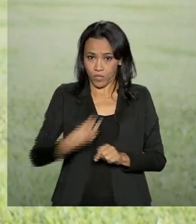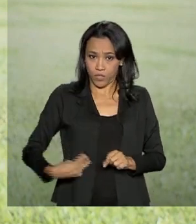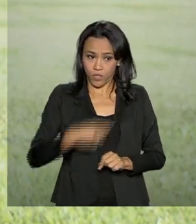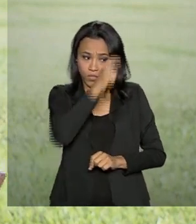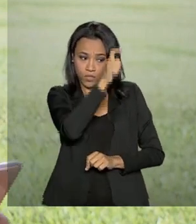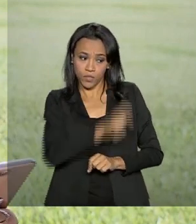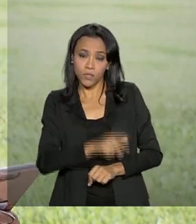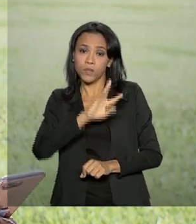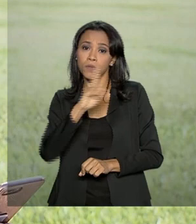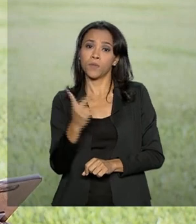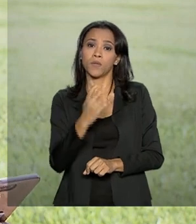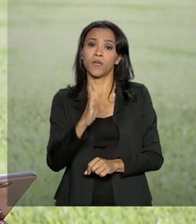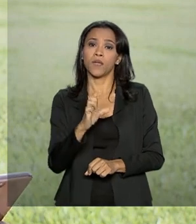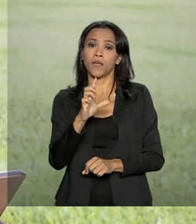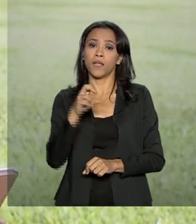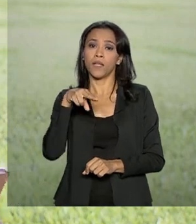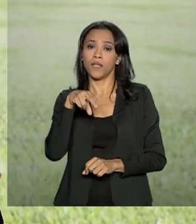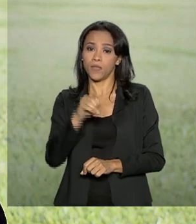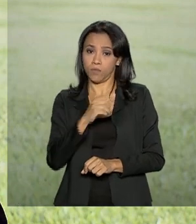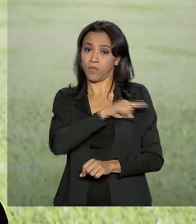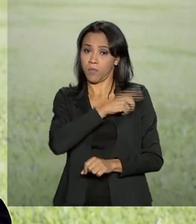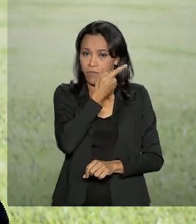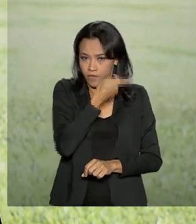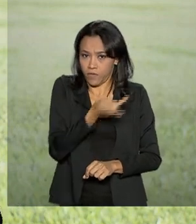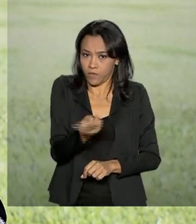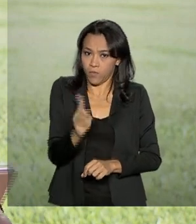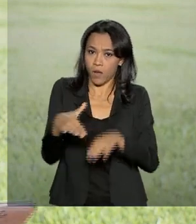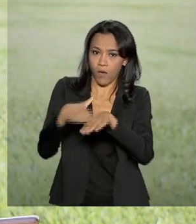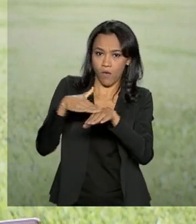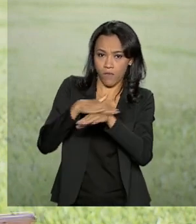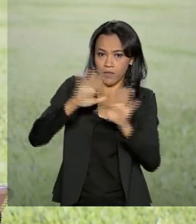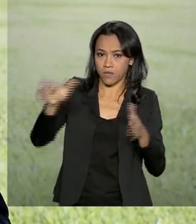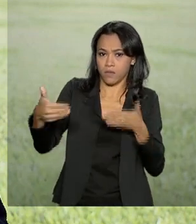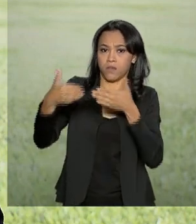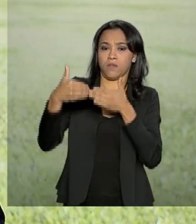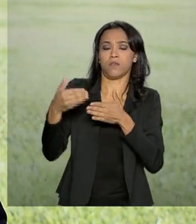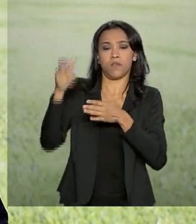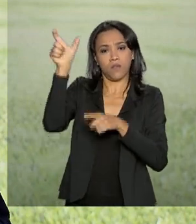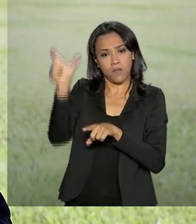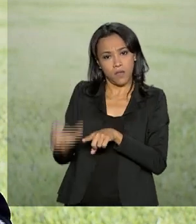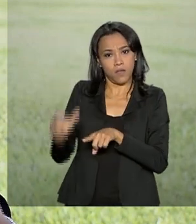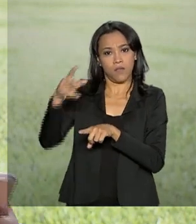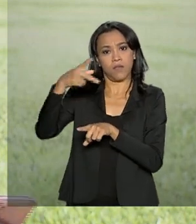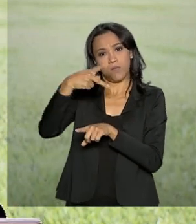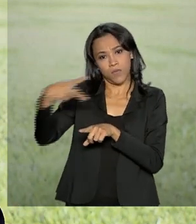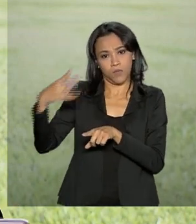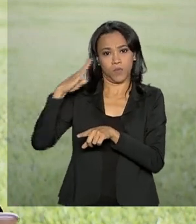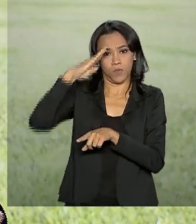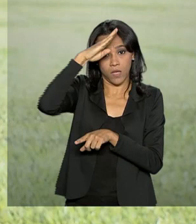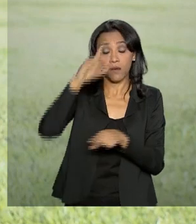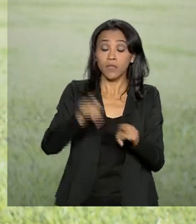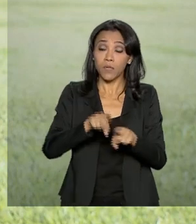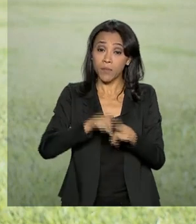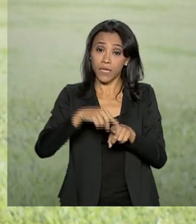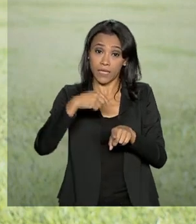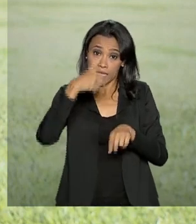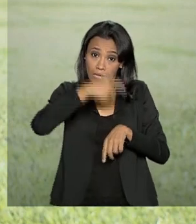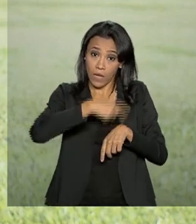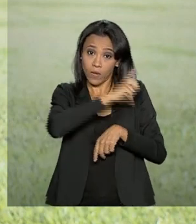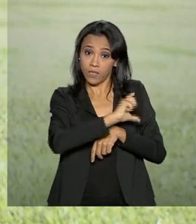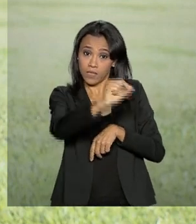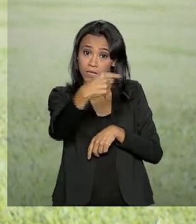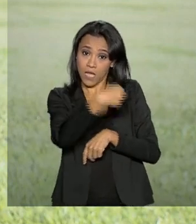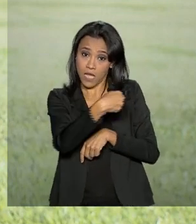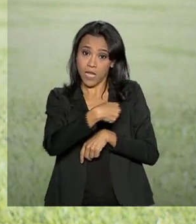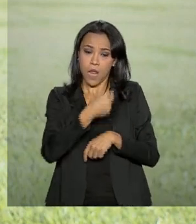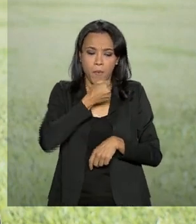Heleno, também passou aqui no Alvorada para falar com o presidente Jair Bolsonaro. Na saída do carro, respondendo a uma pergunta dos jornalistas, o ministro